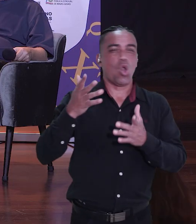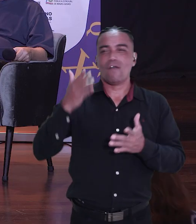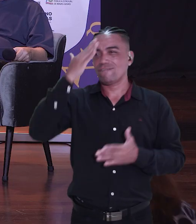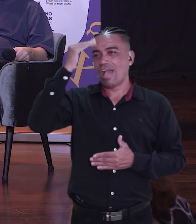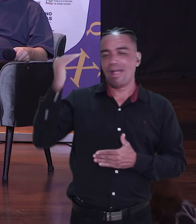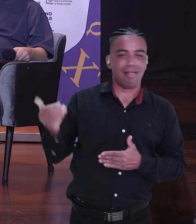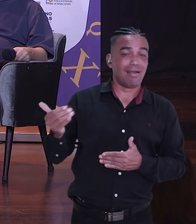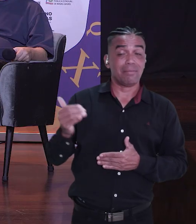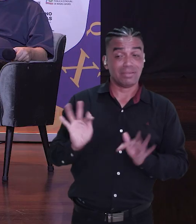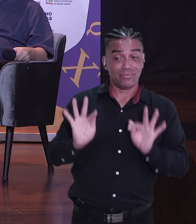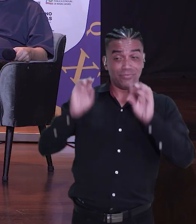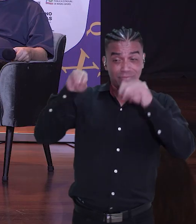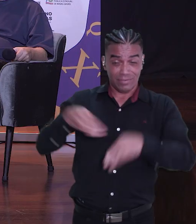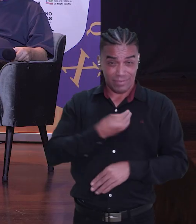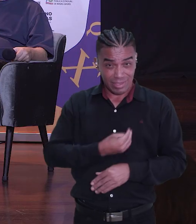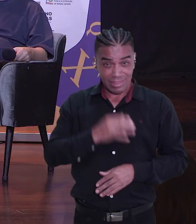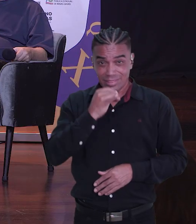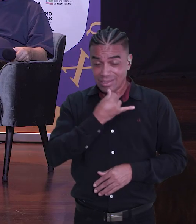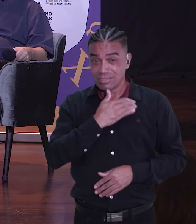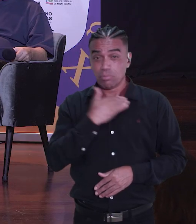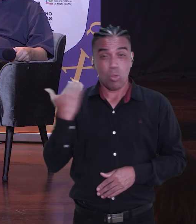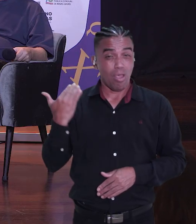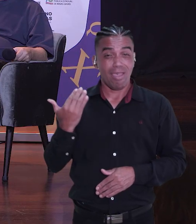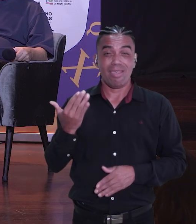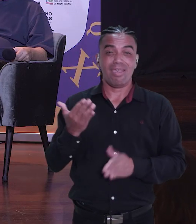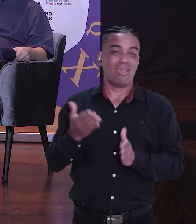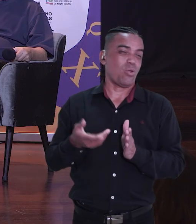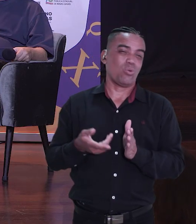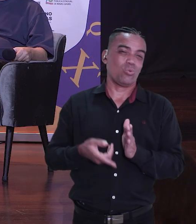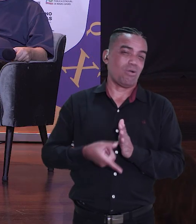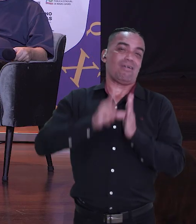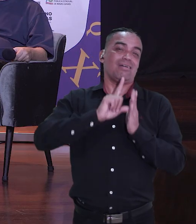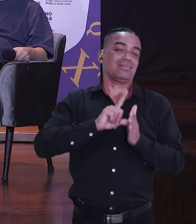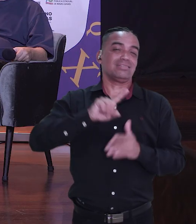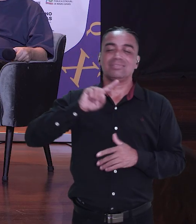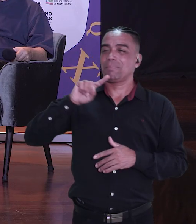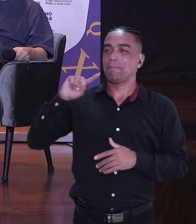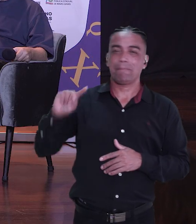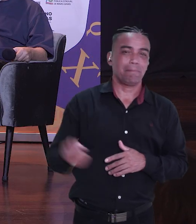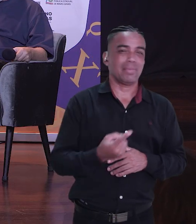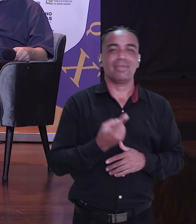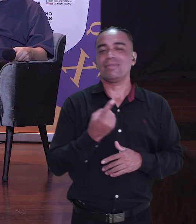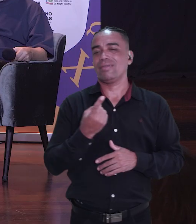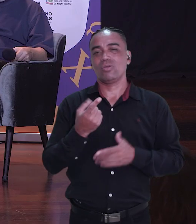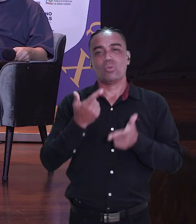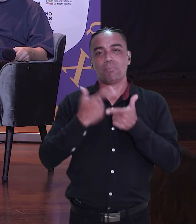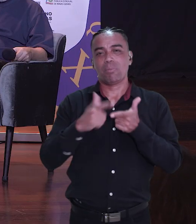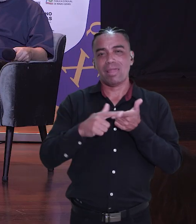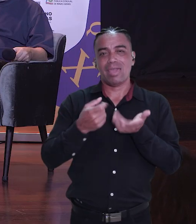mesmo tempo que teve um final muito triste e morreu prematuramente, teve 1000 problemas